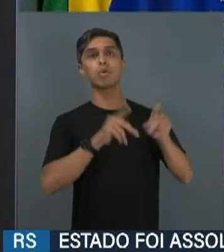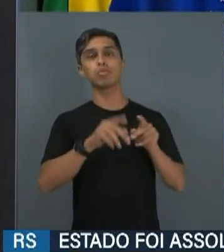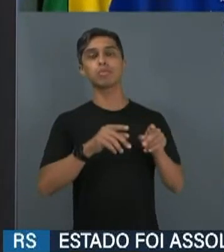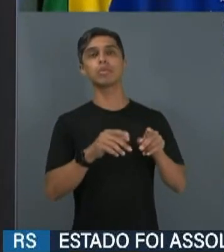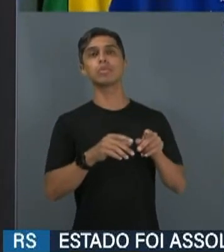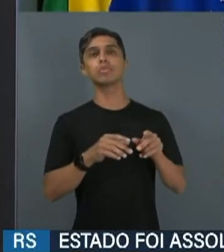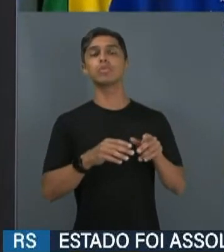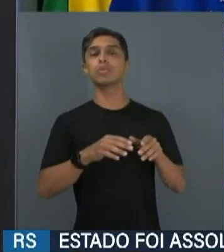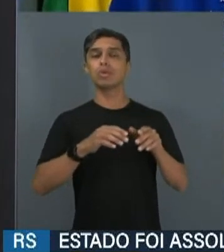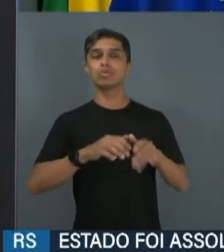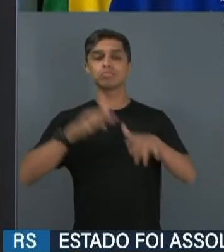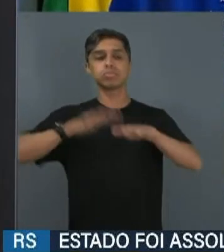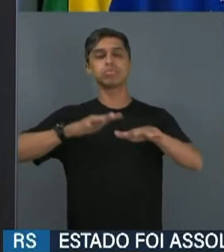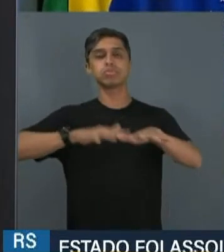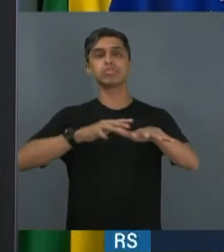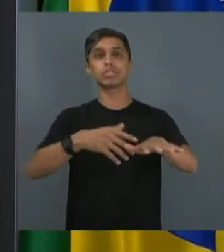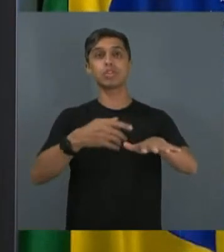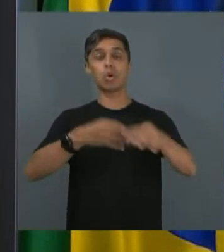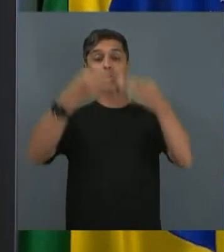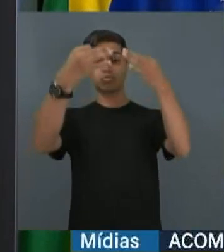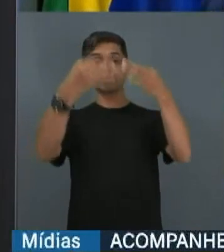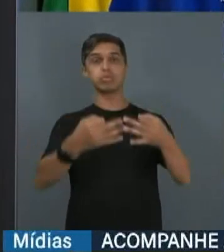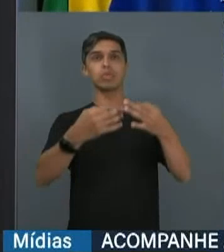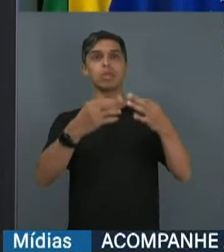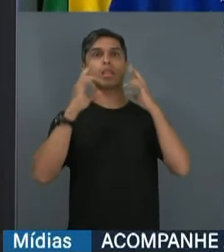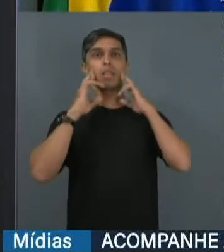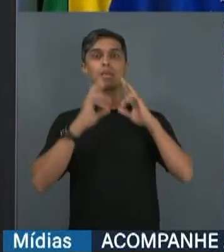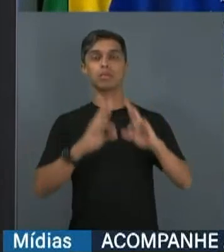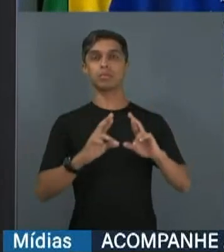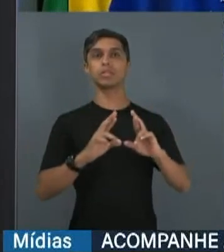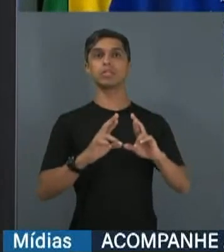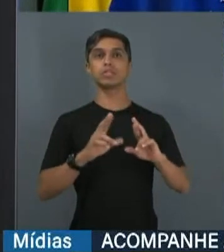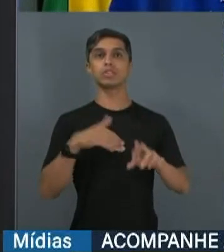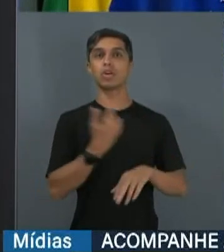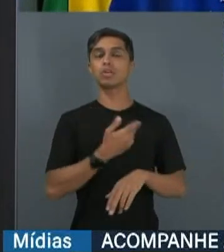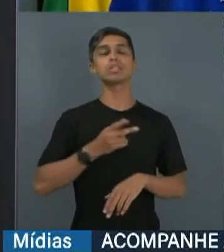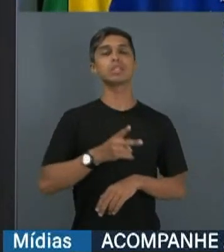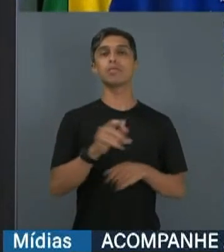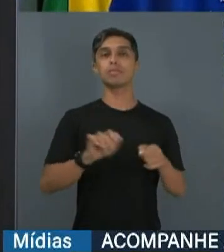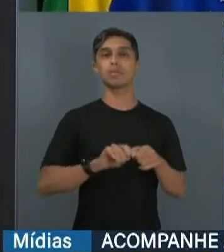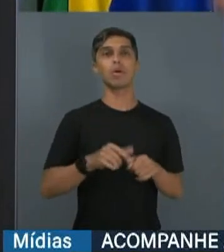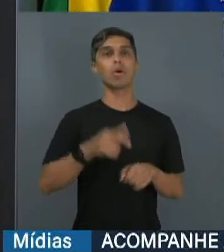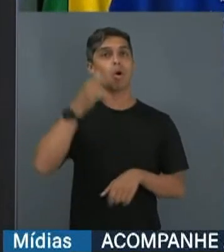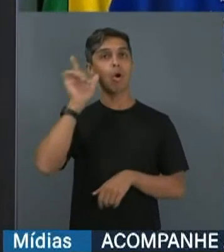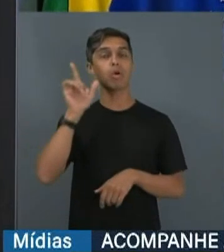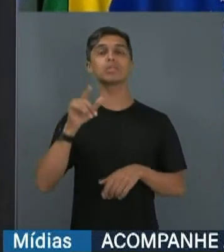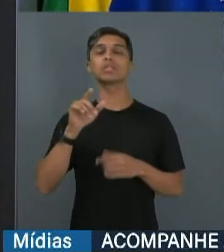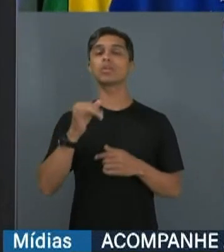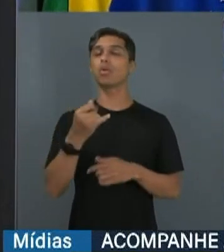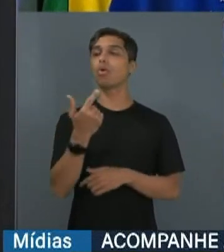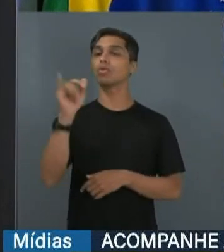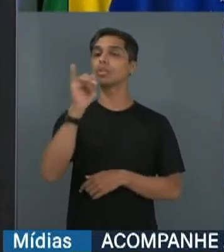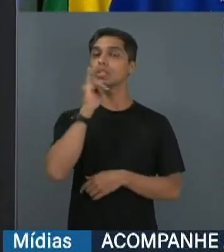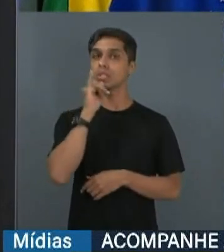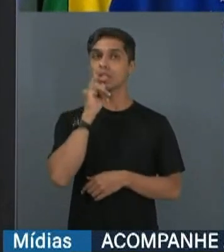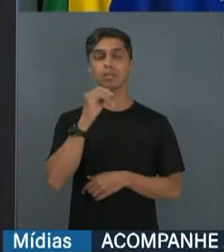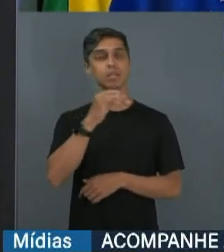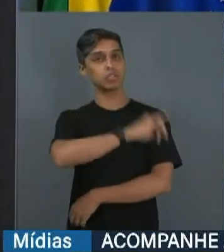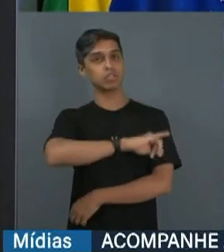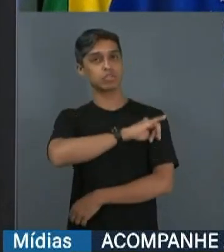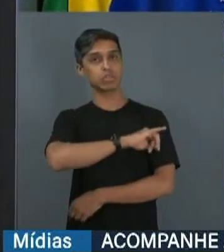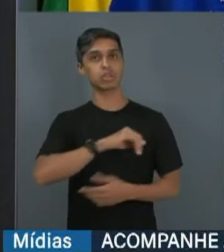organizada, de forma ordeira, respeitosa, como nós sempre fizemos. E ontem teve mais um exemplo. Rio de